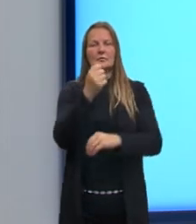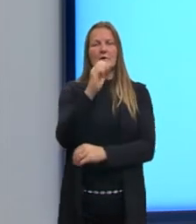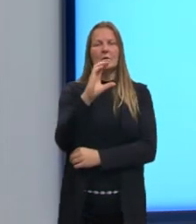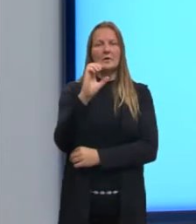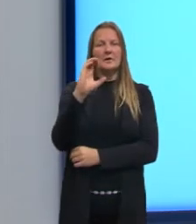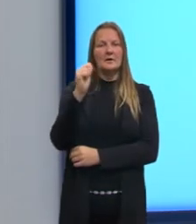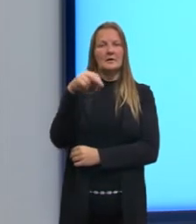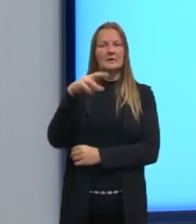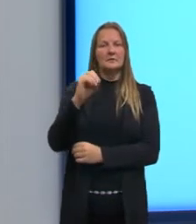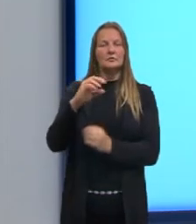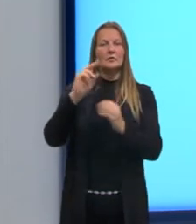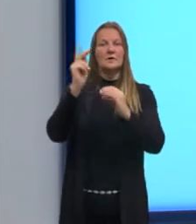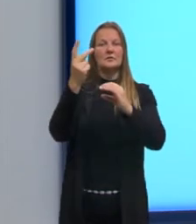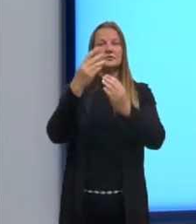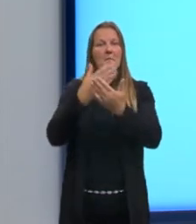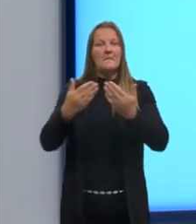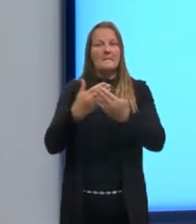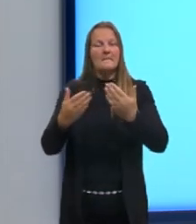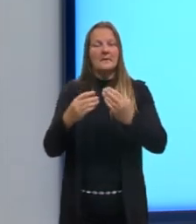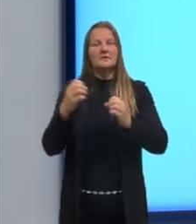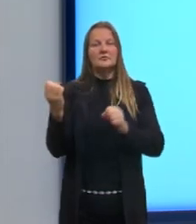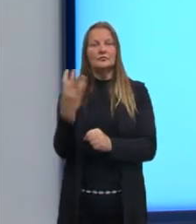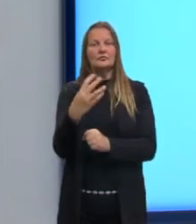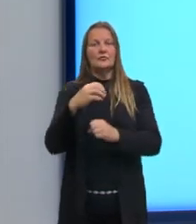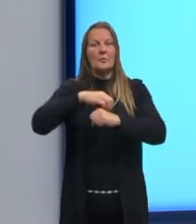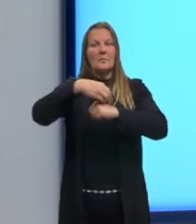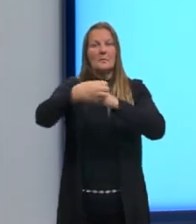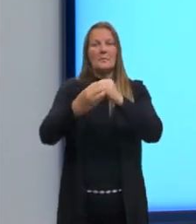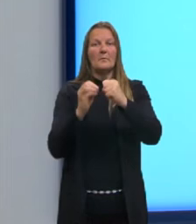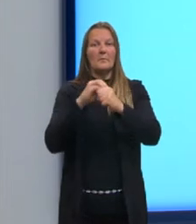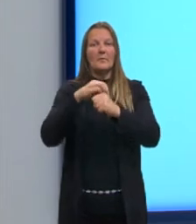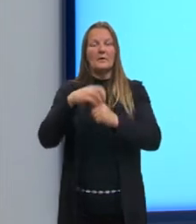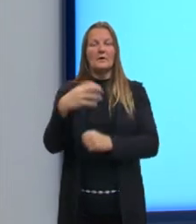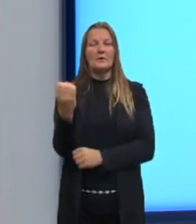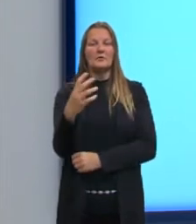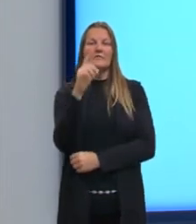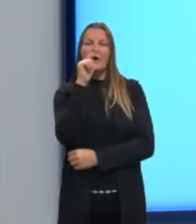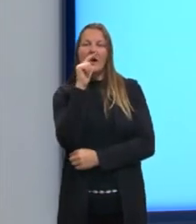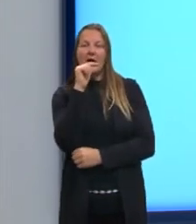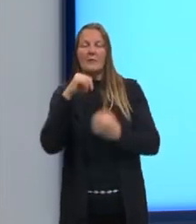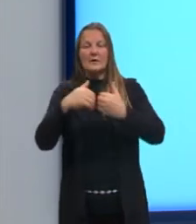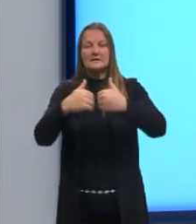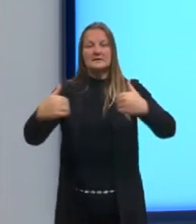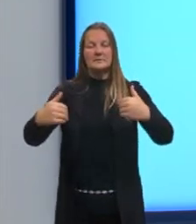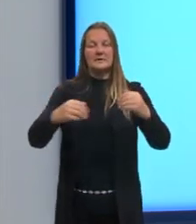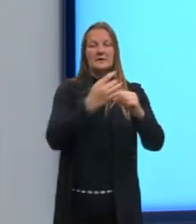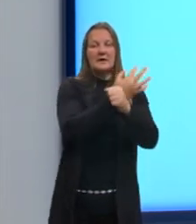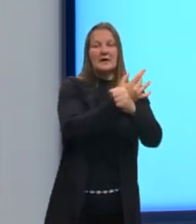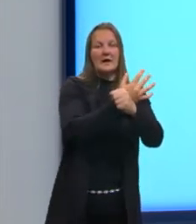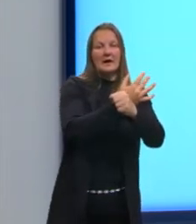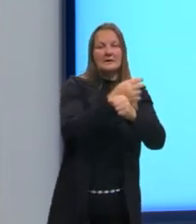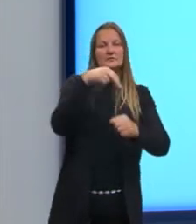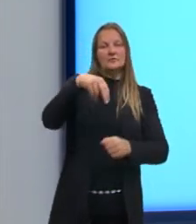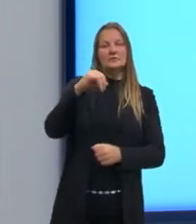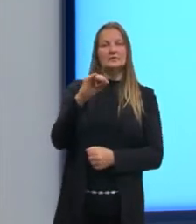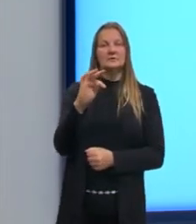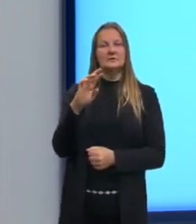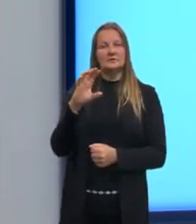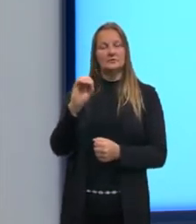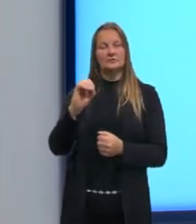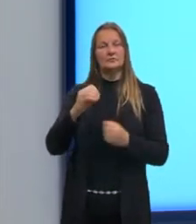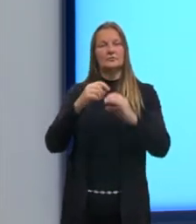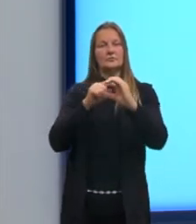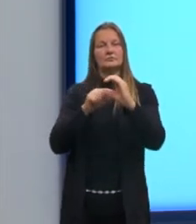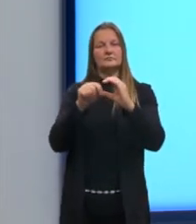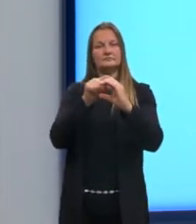perder um hidrogênio e formar então uma molécula de água e mais um ácido daí com a cadeia